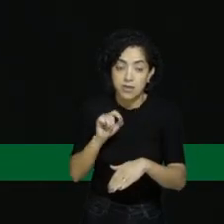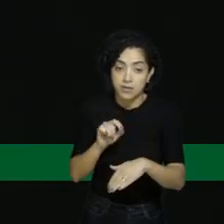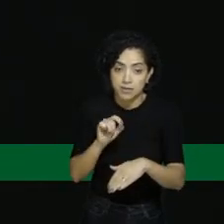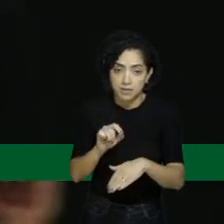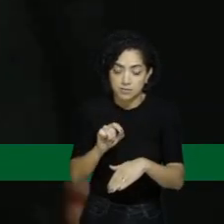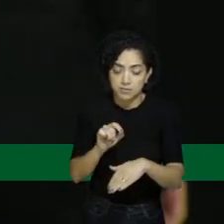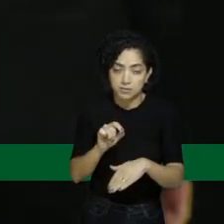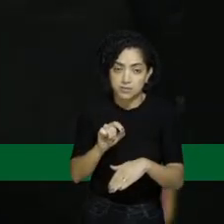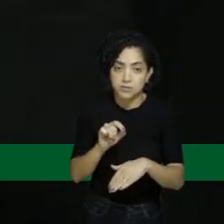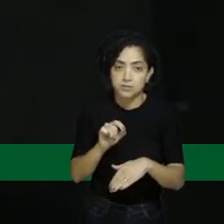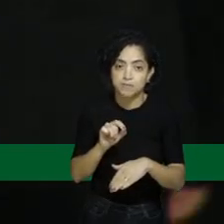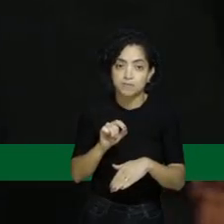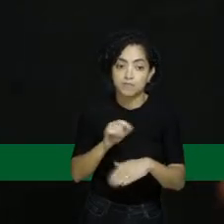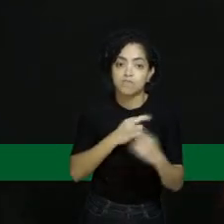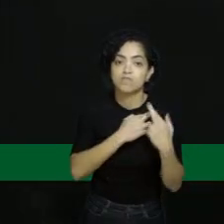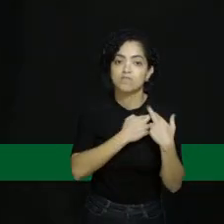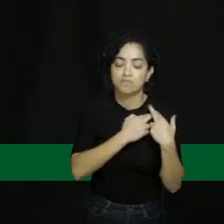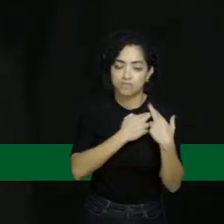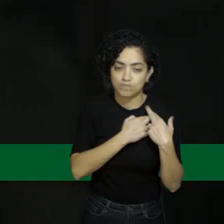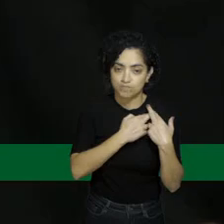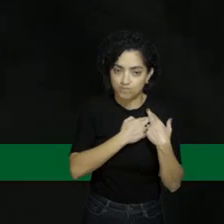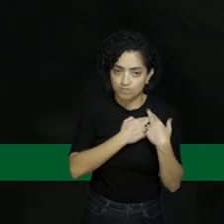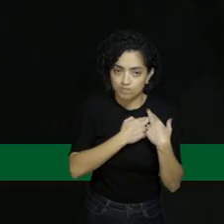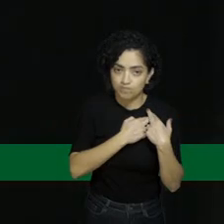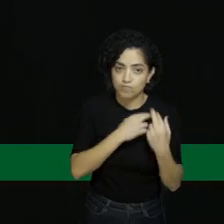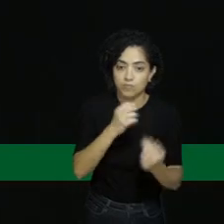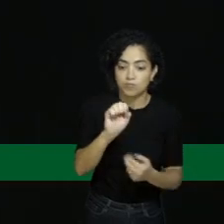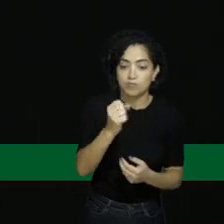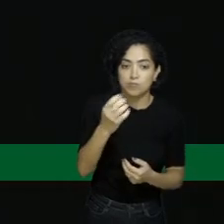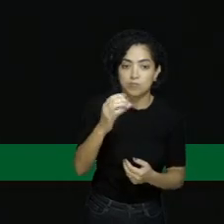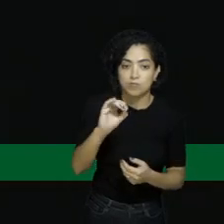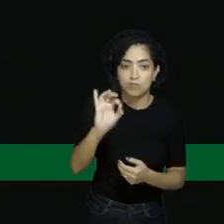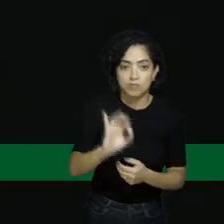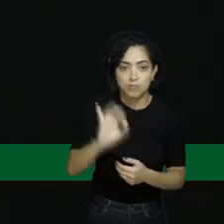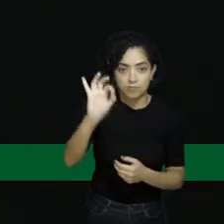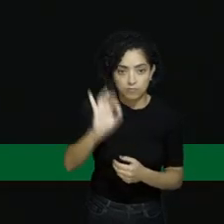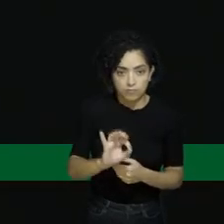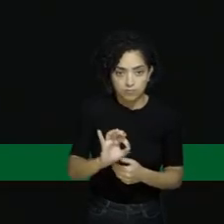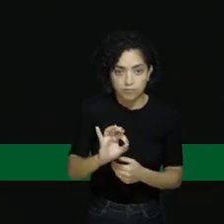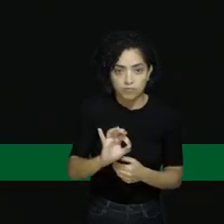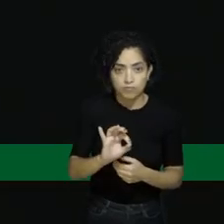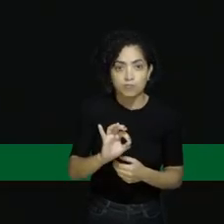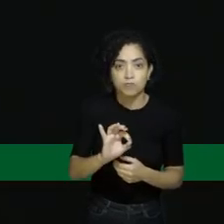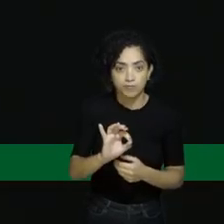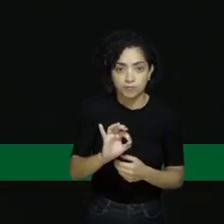empresas são responsáveis por quase 80%